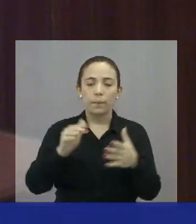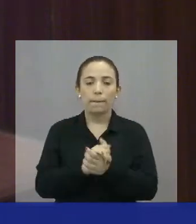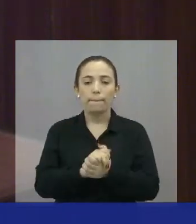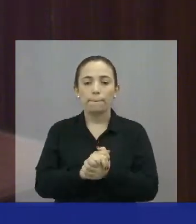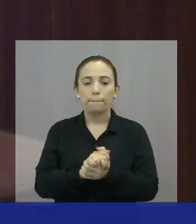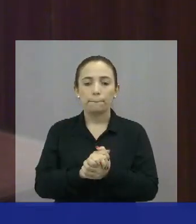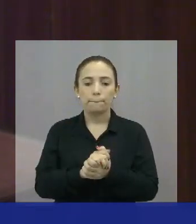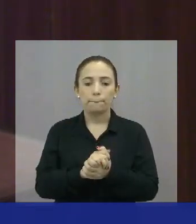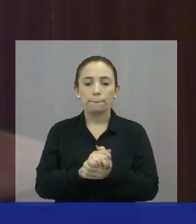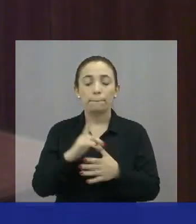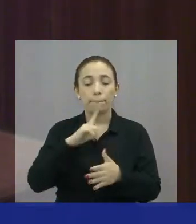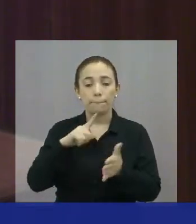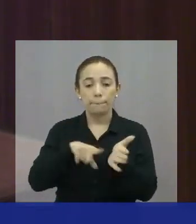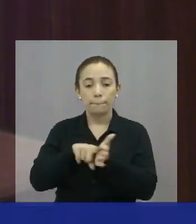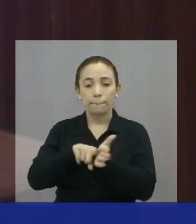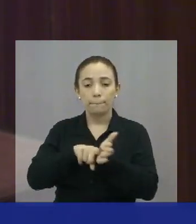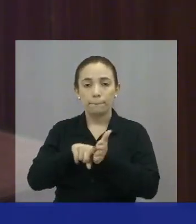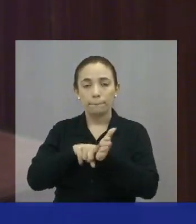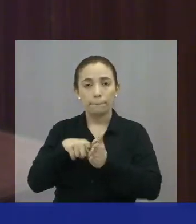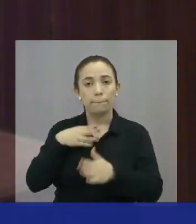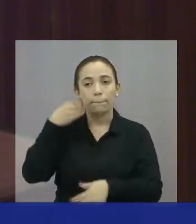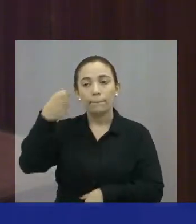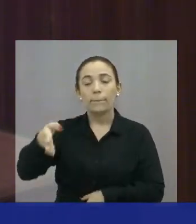fazendo a fiscalização na foz do Rio Cocó.